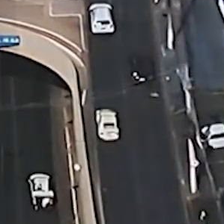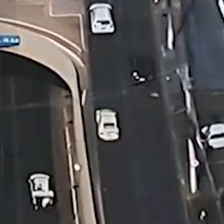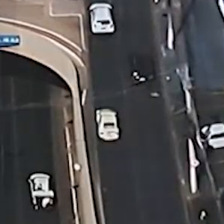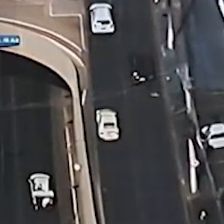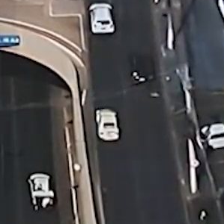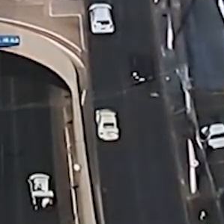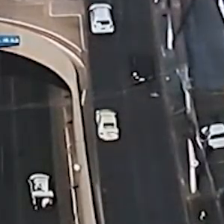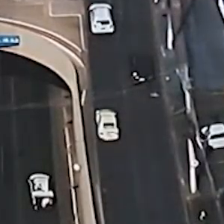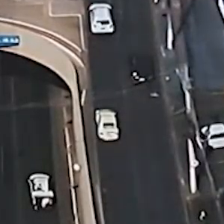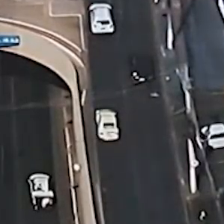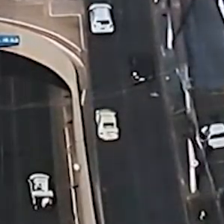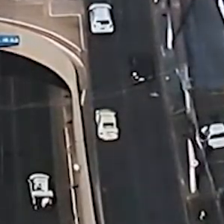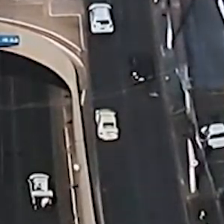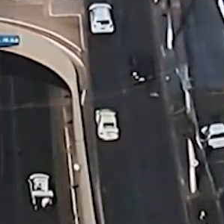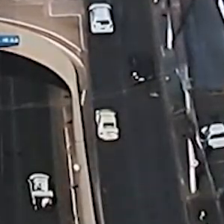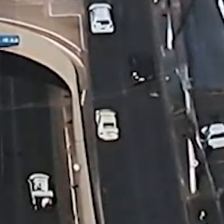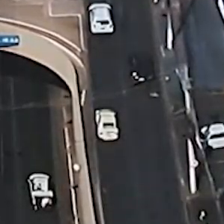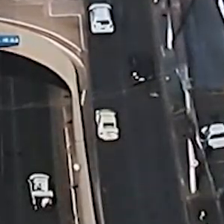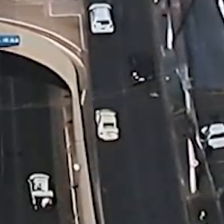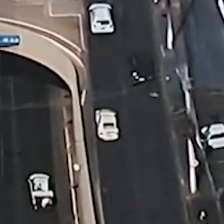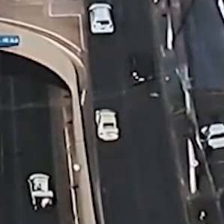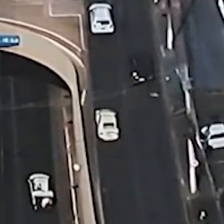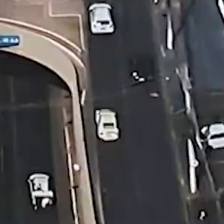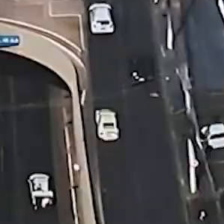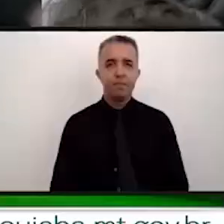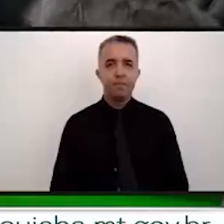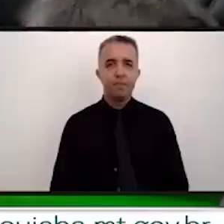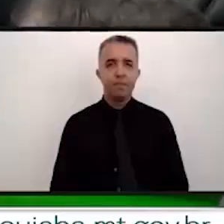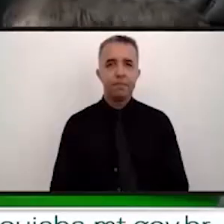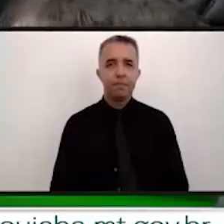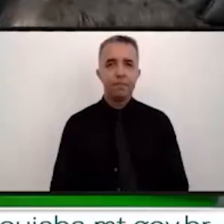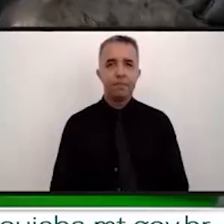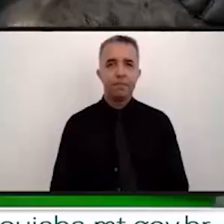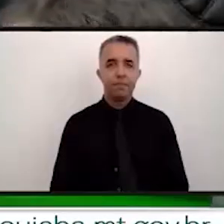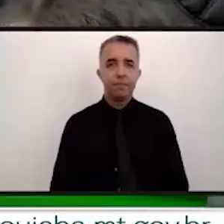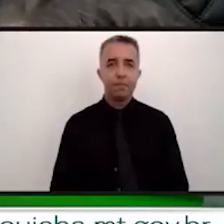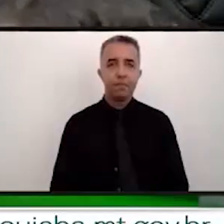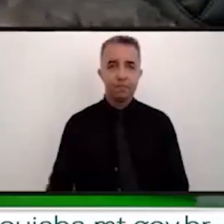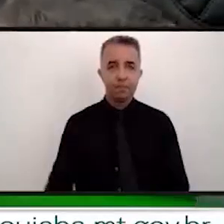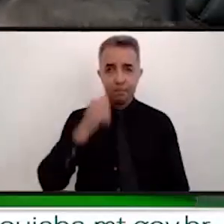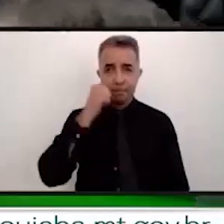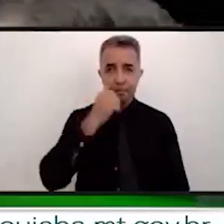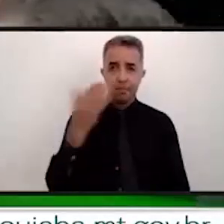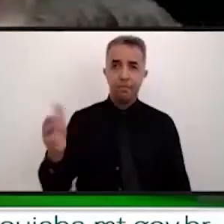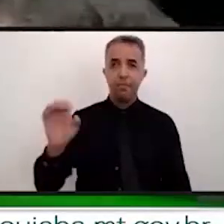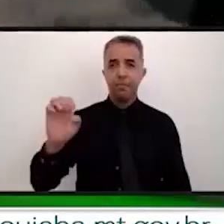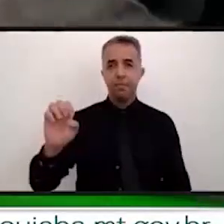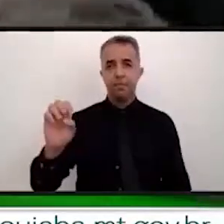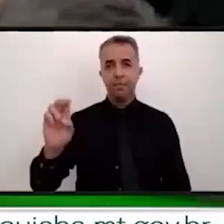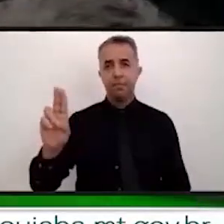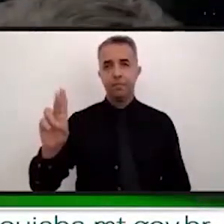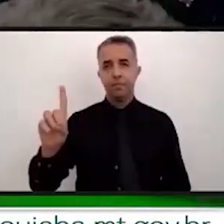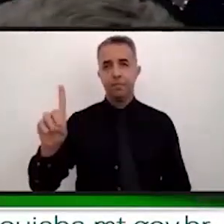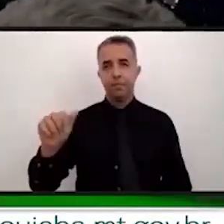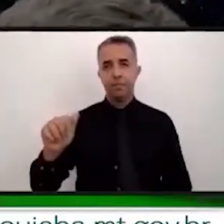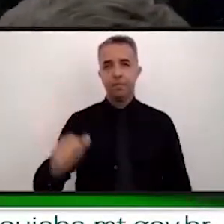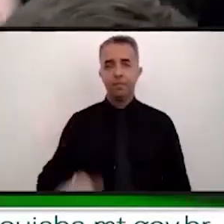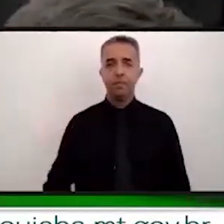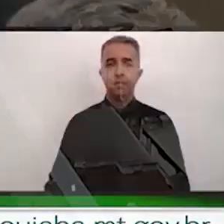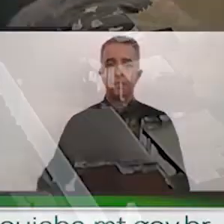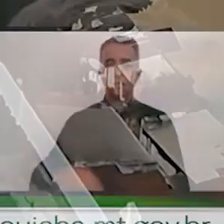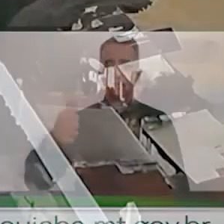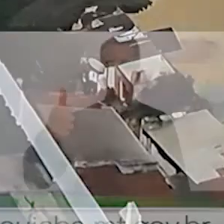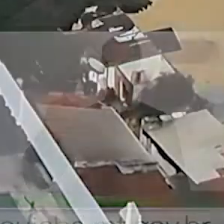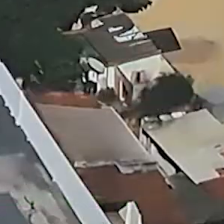foram polêmicas e marcadas por idas e vindas na justiça. E o clima segue tenso na Câmara de Cuiabá e um novo vereador